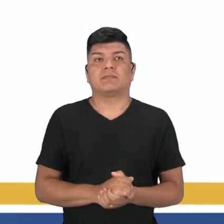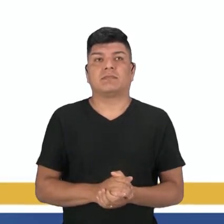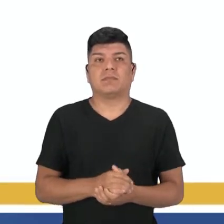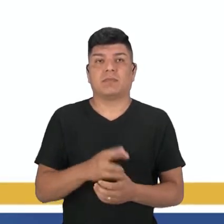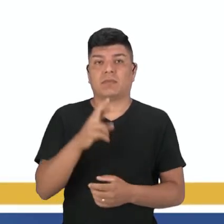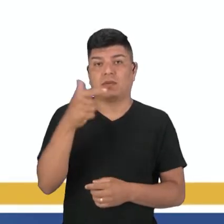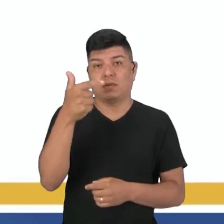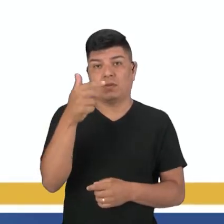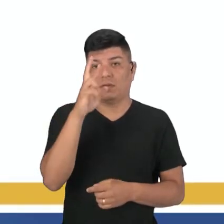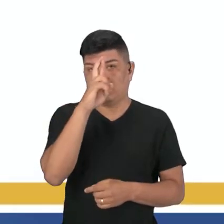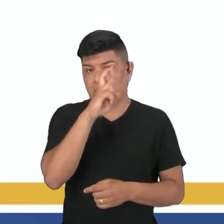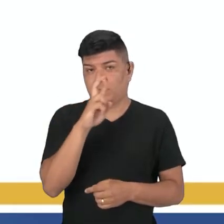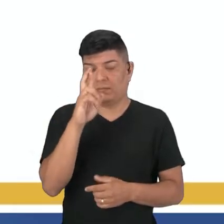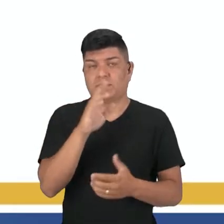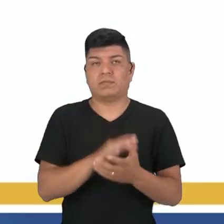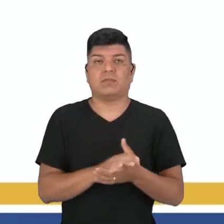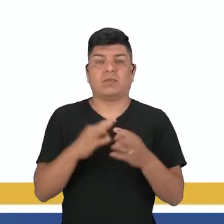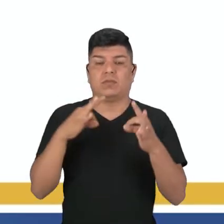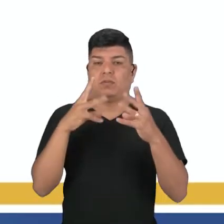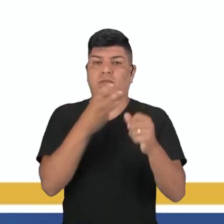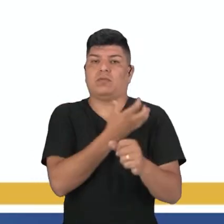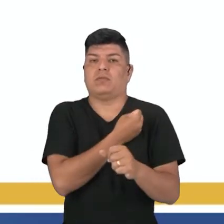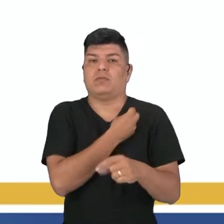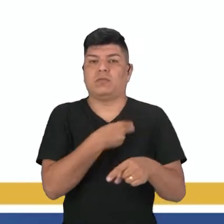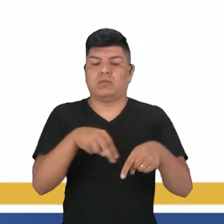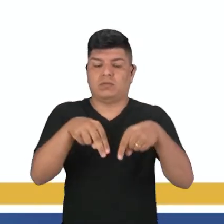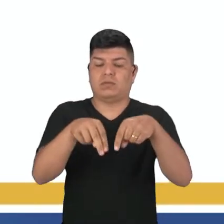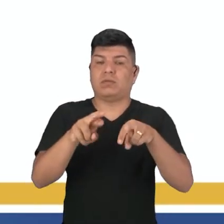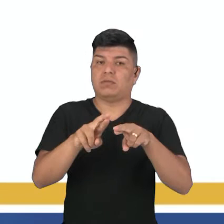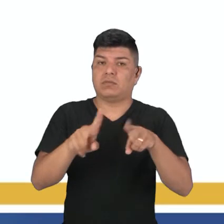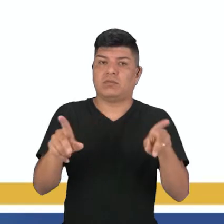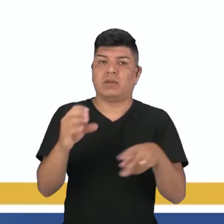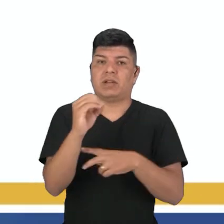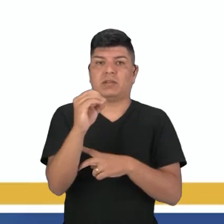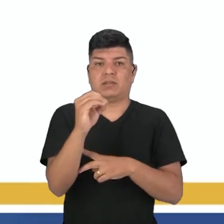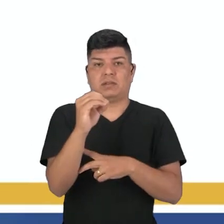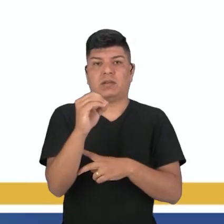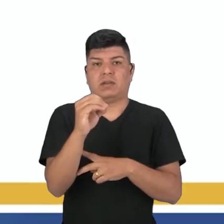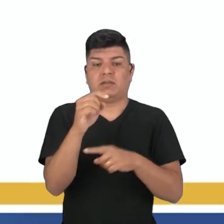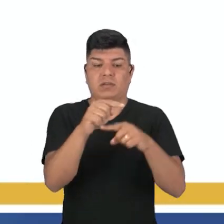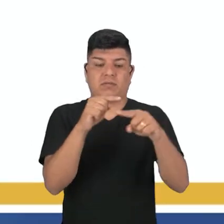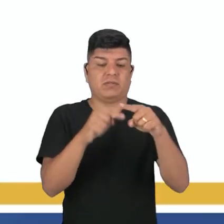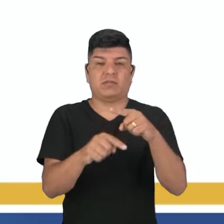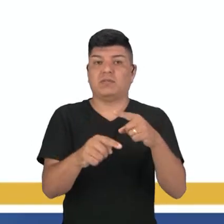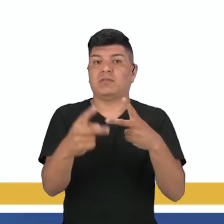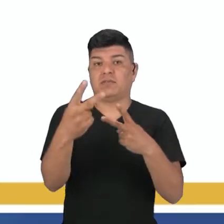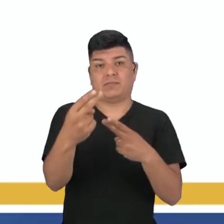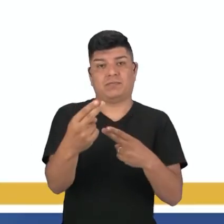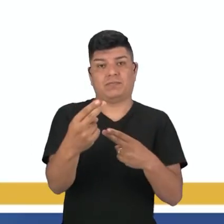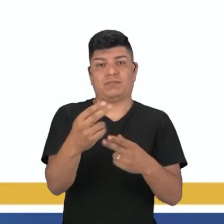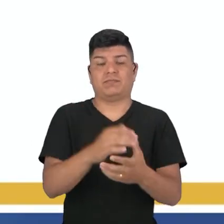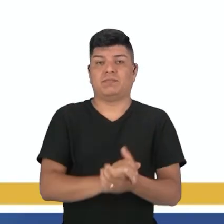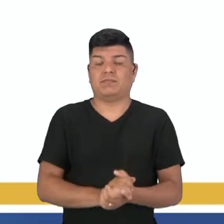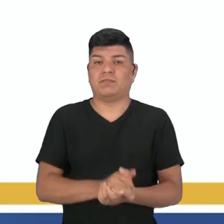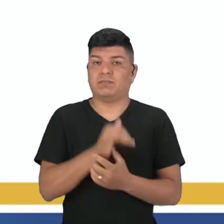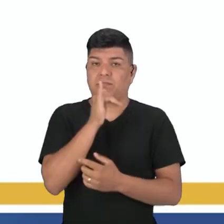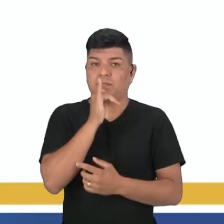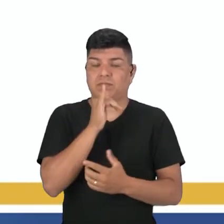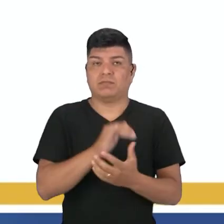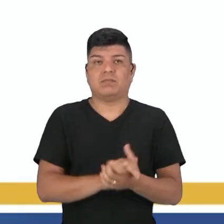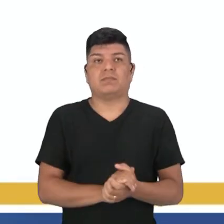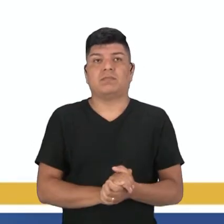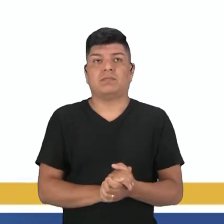Segunda observação. Todo número natural diferente de 0 é divisor dele mesmo. Por